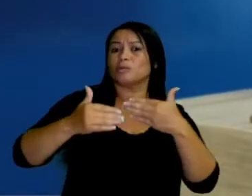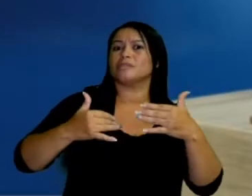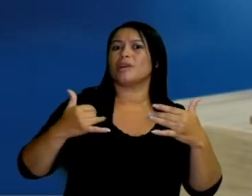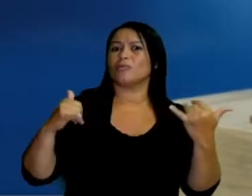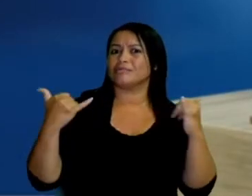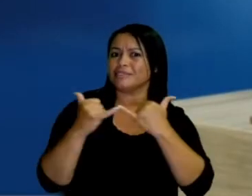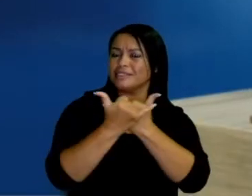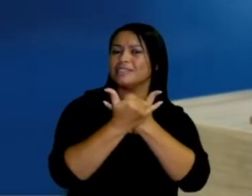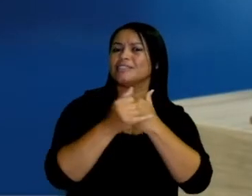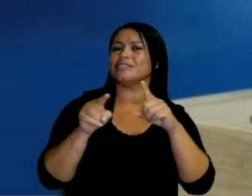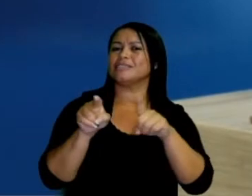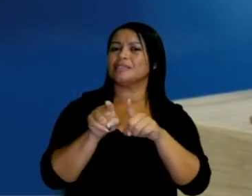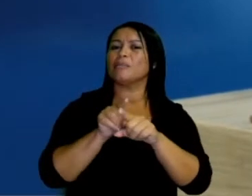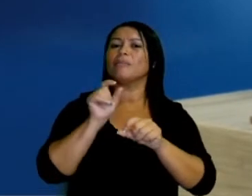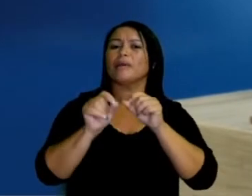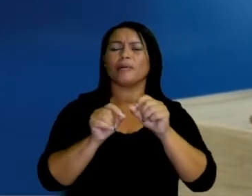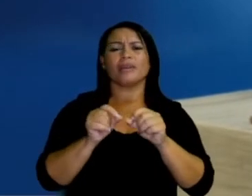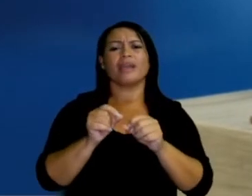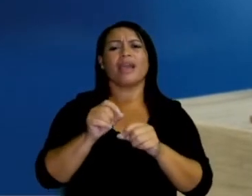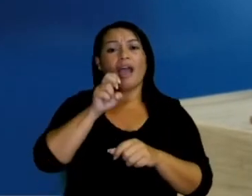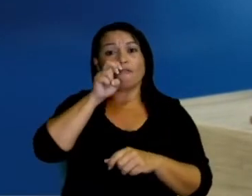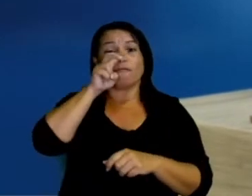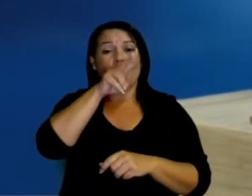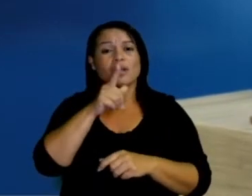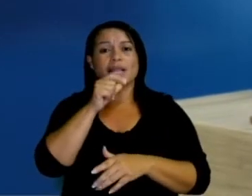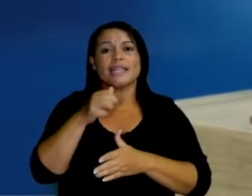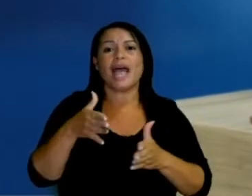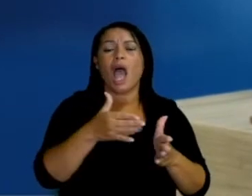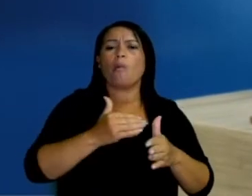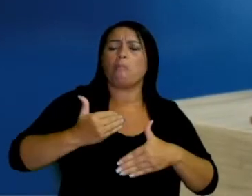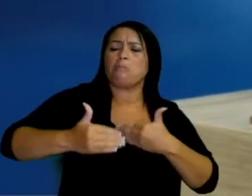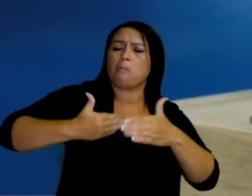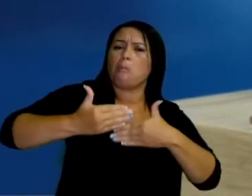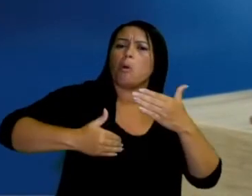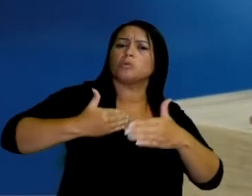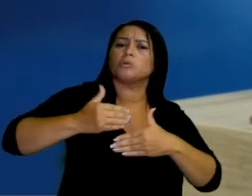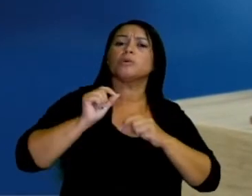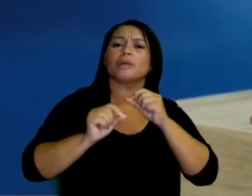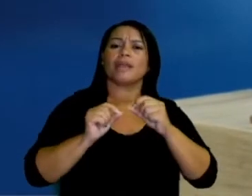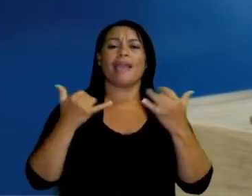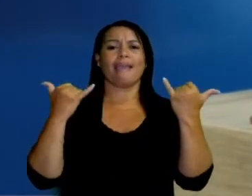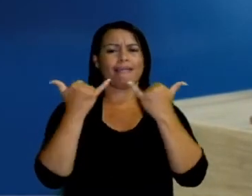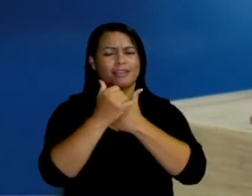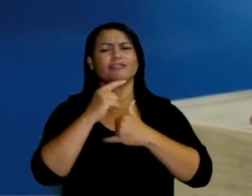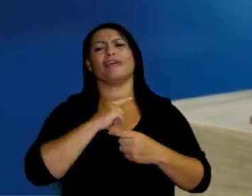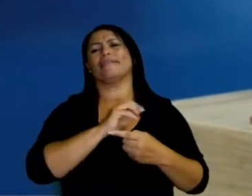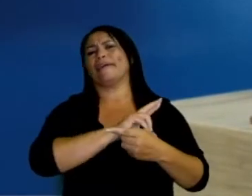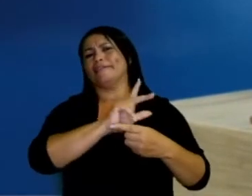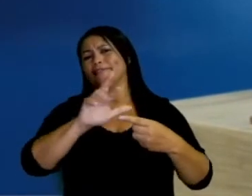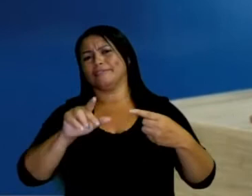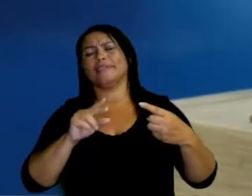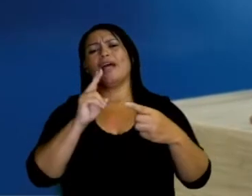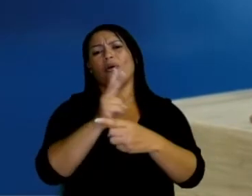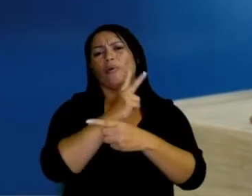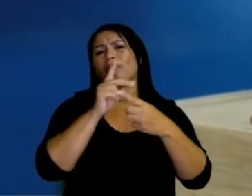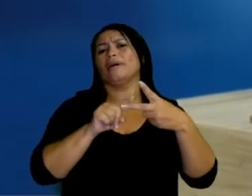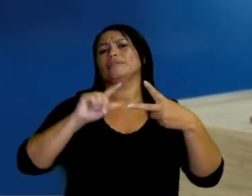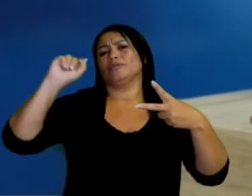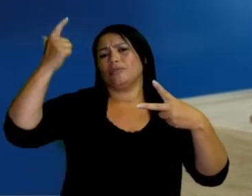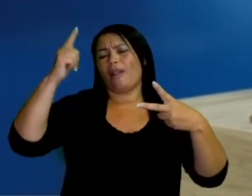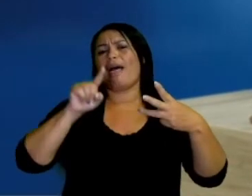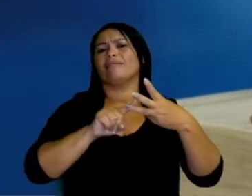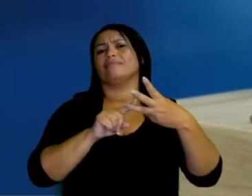usa sobretudo a força dos rios para produzir energia. Existem outras fontes, lógico, né? A energia eólica, a energia solar, a